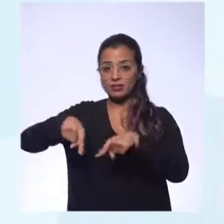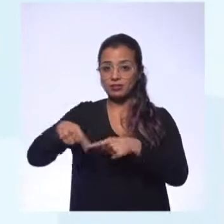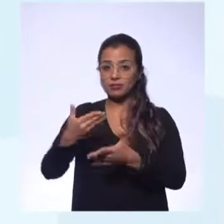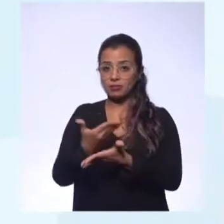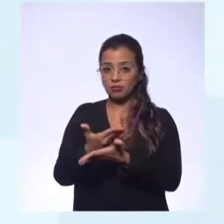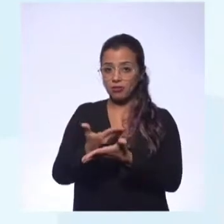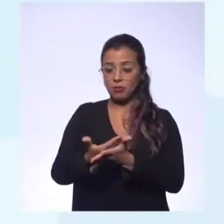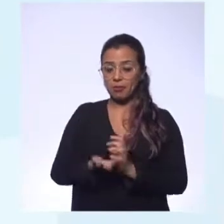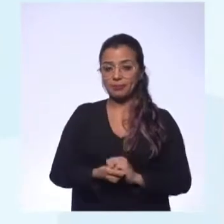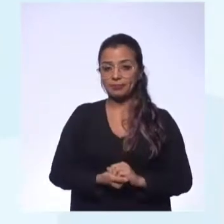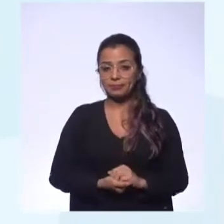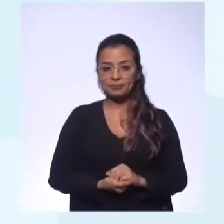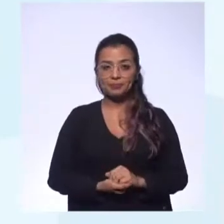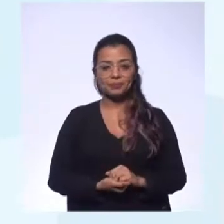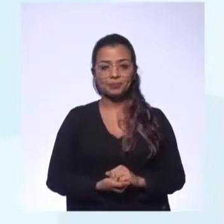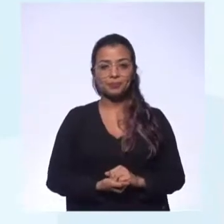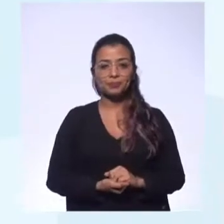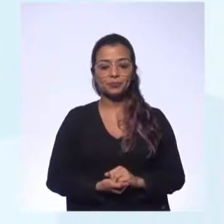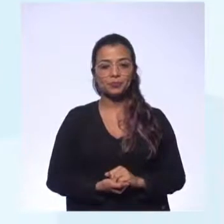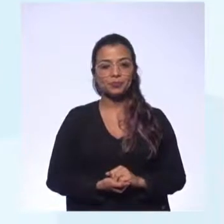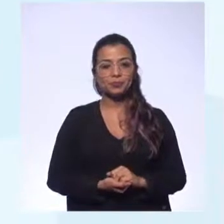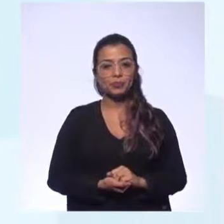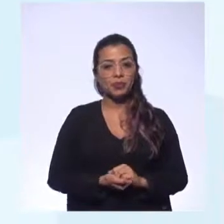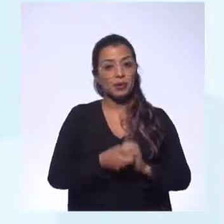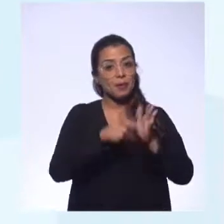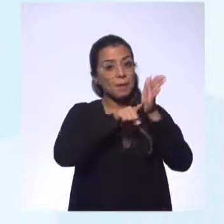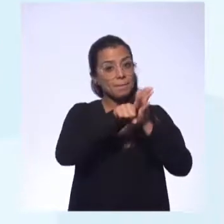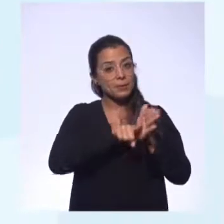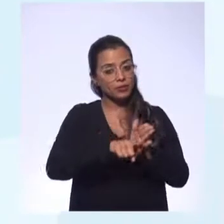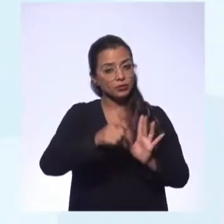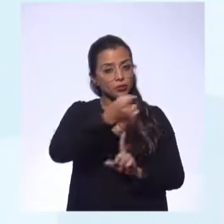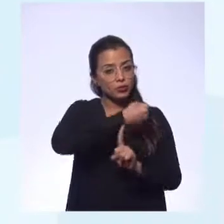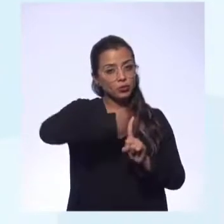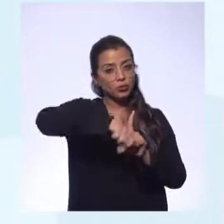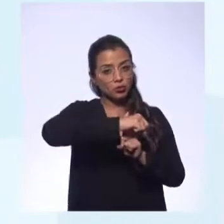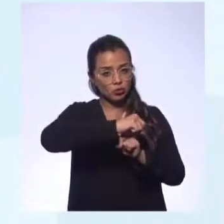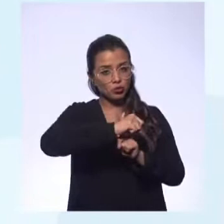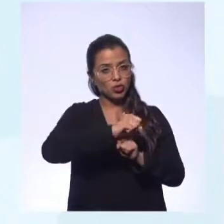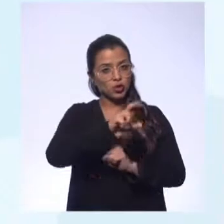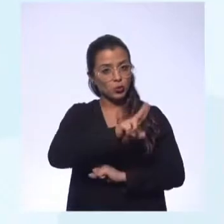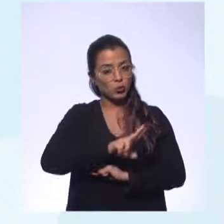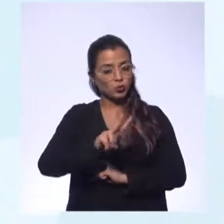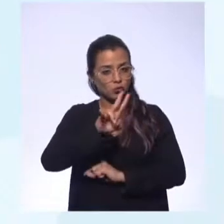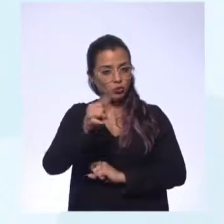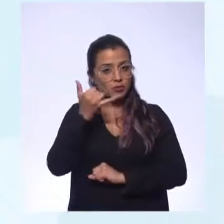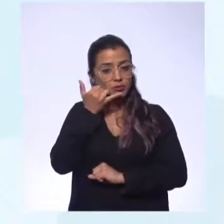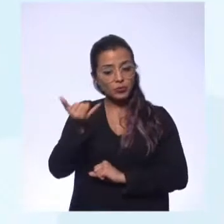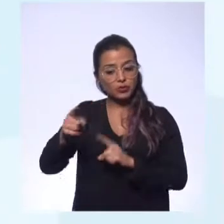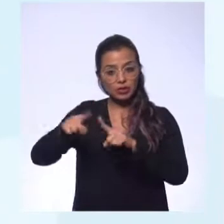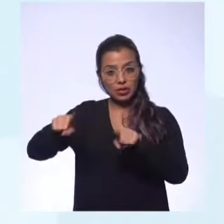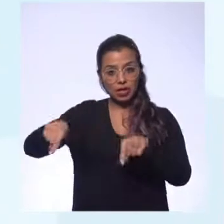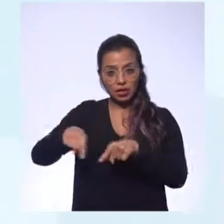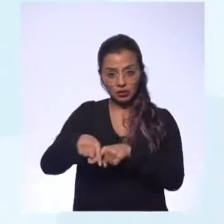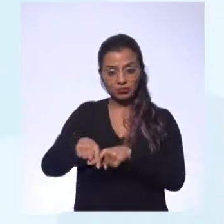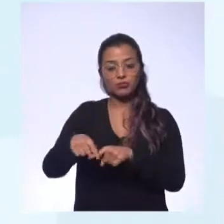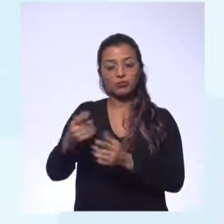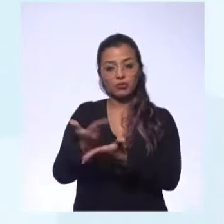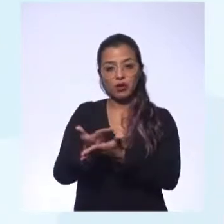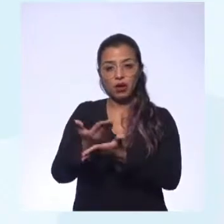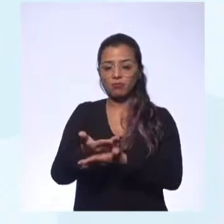foram localizadas pesquisas da sociologia a respeito do uso do smartphone em sala de aula, mas alguns